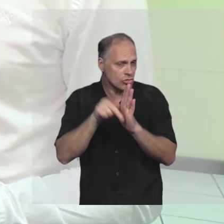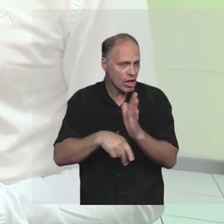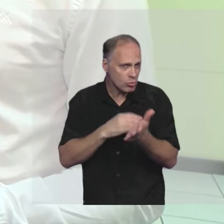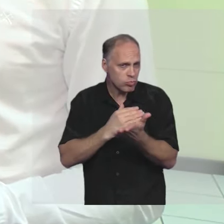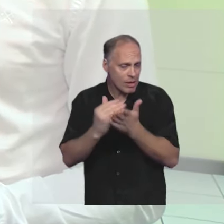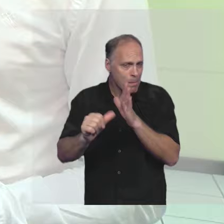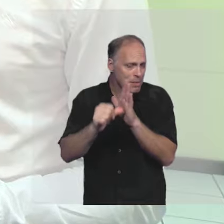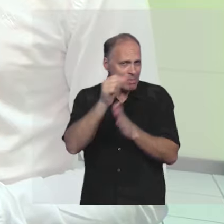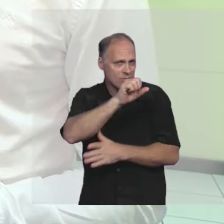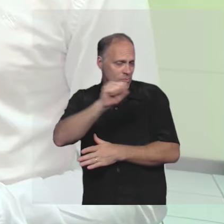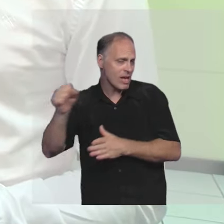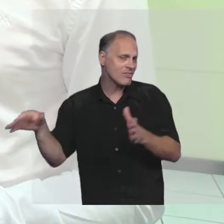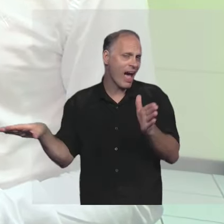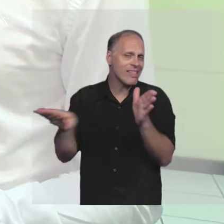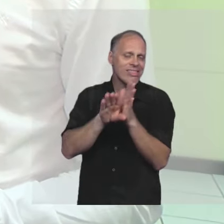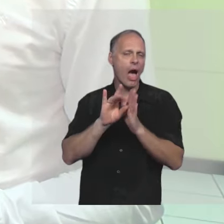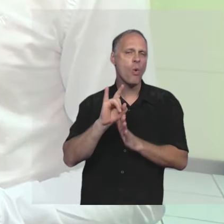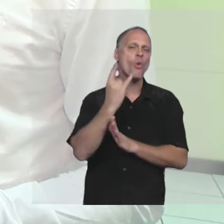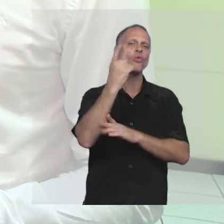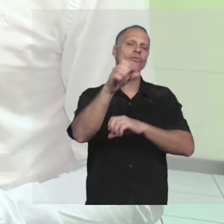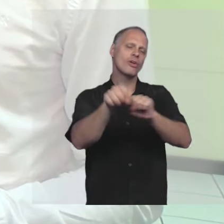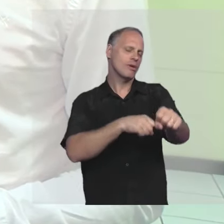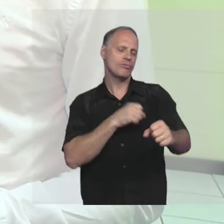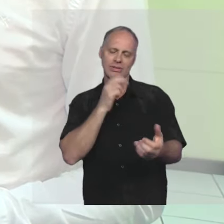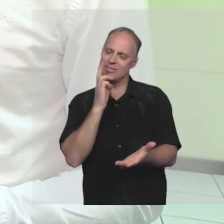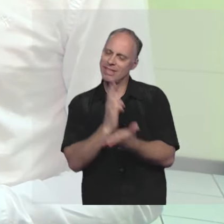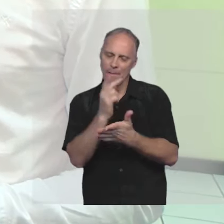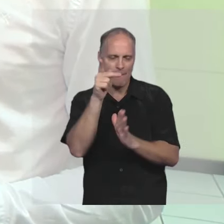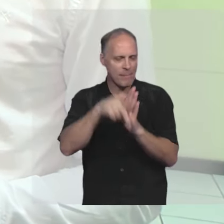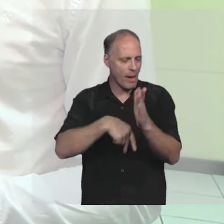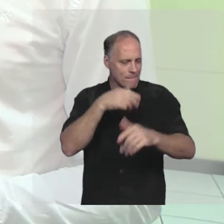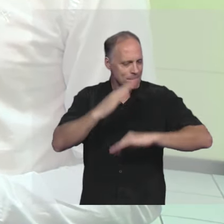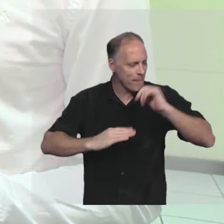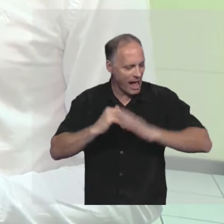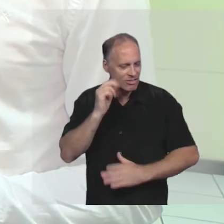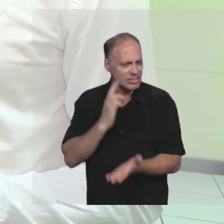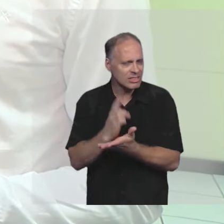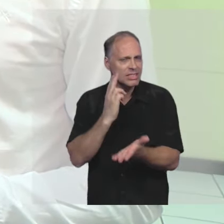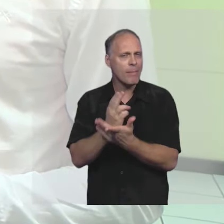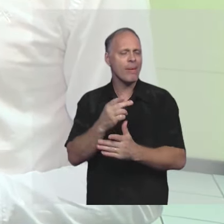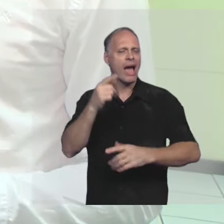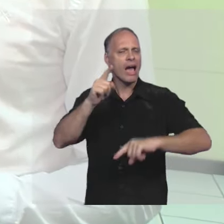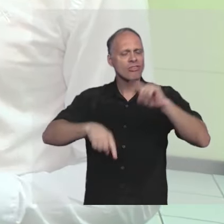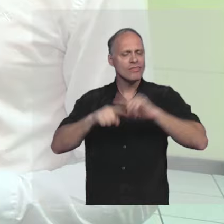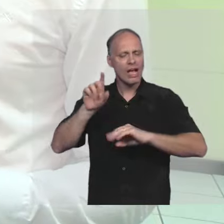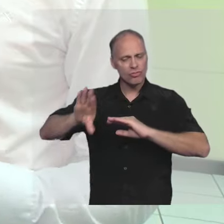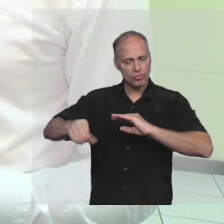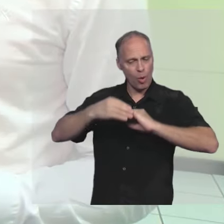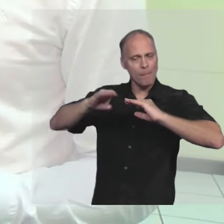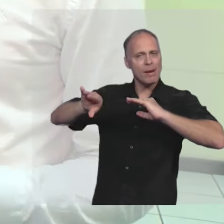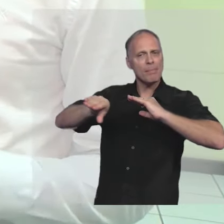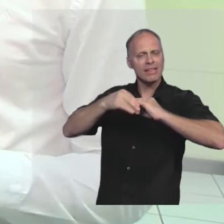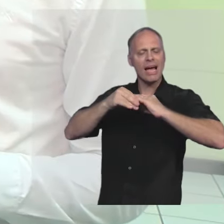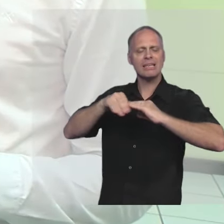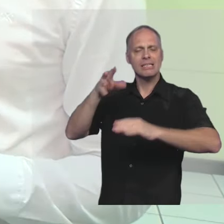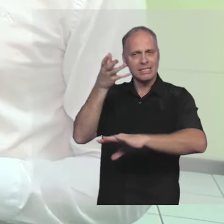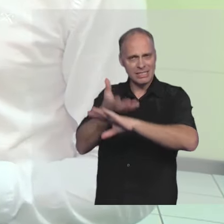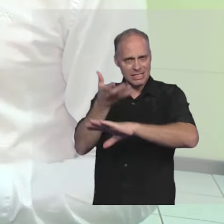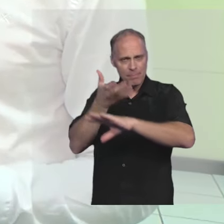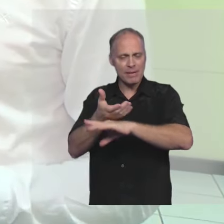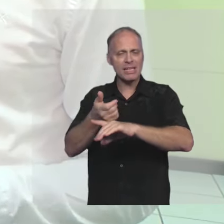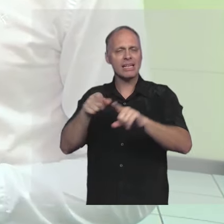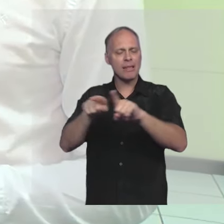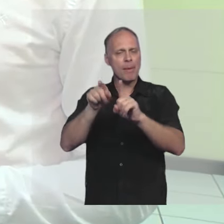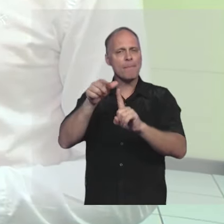de projeto desde o primeiro semestre até o último semestre, com atividades complementares à disciplina